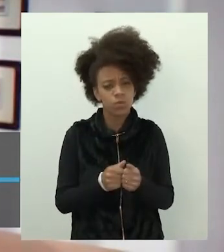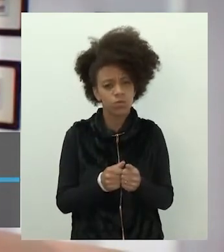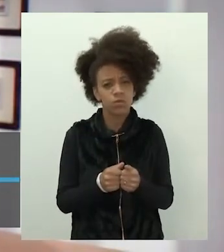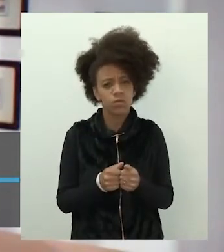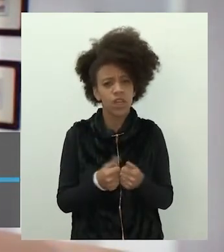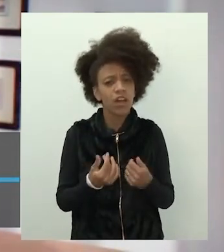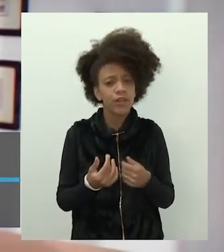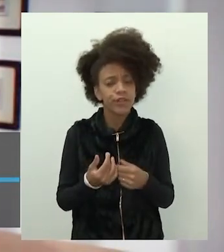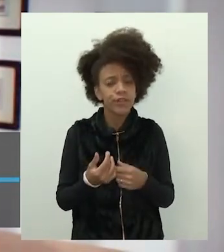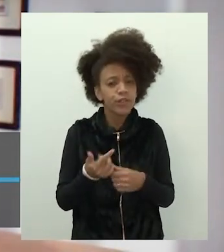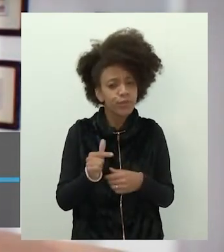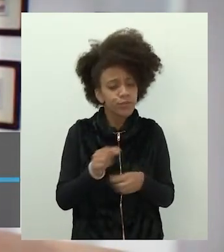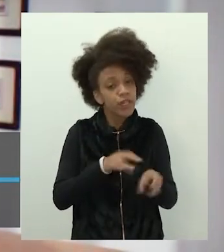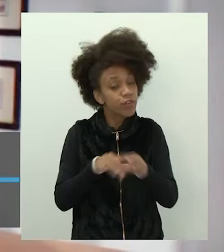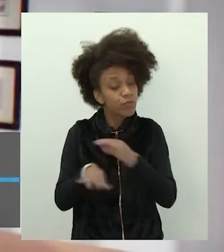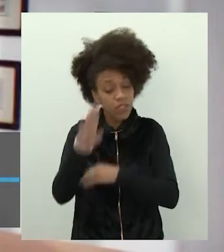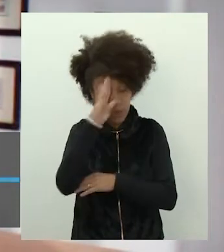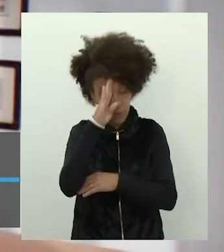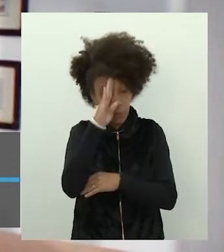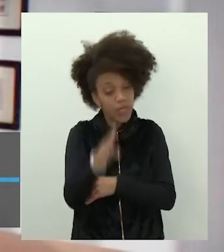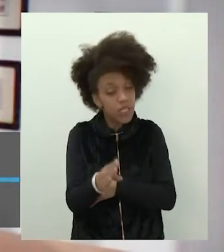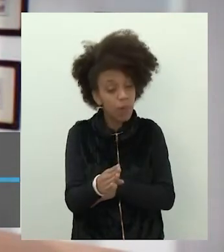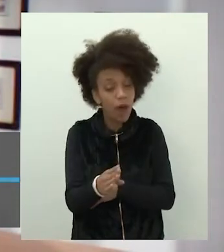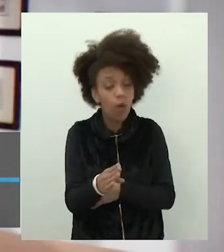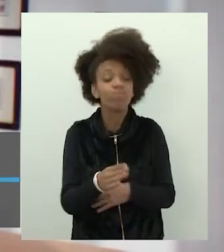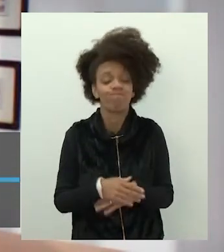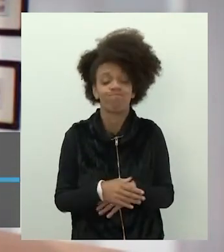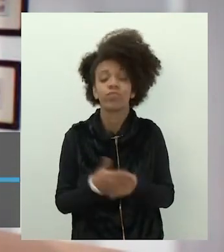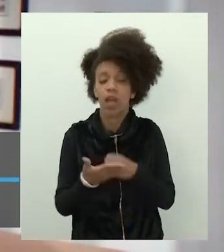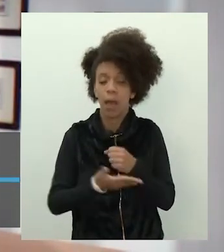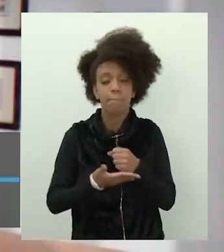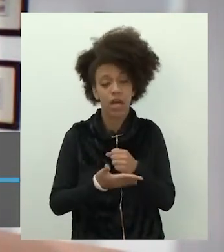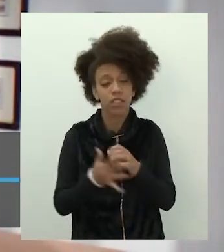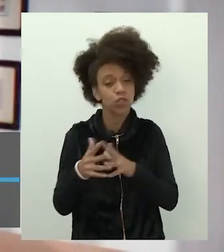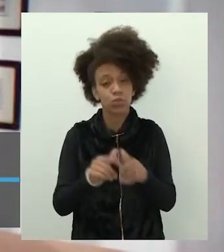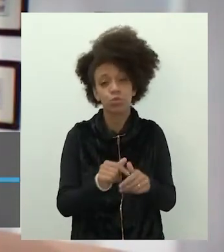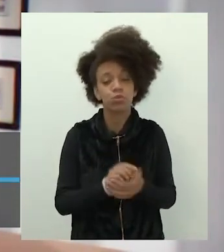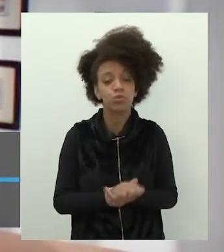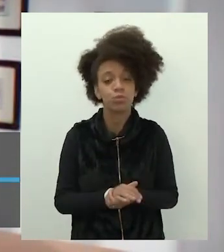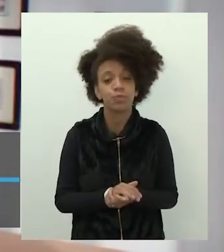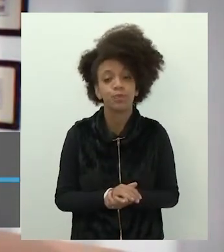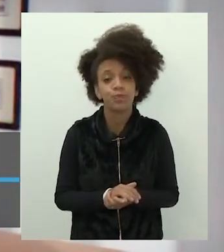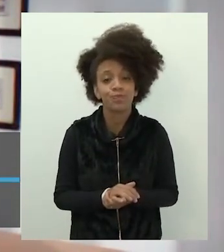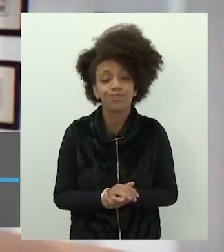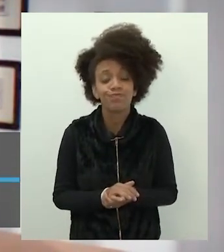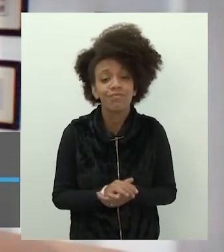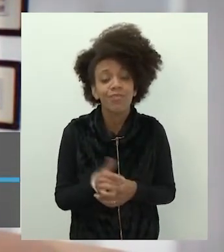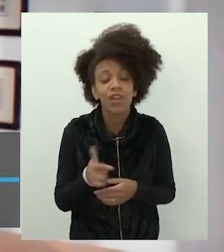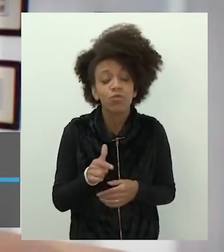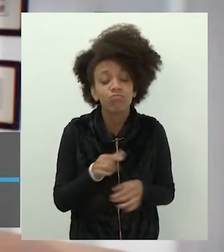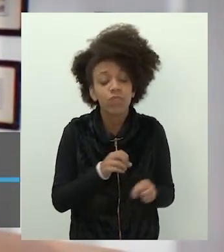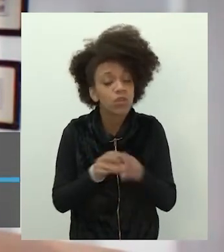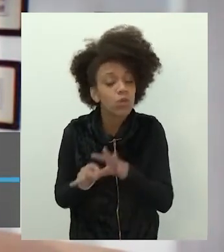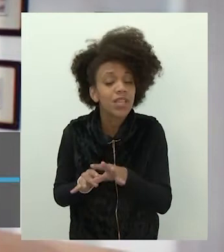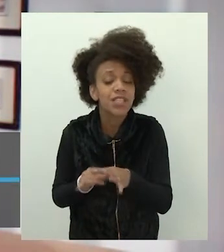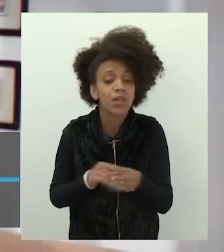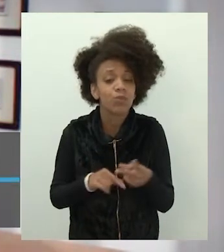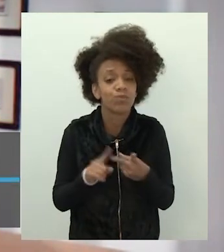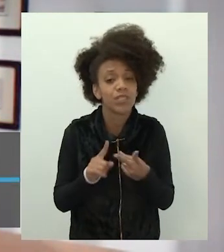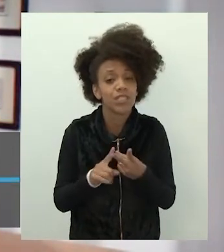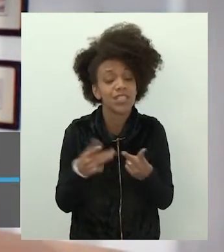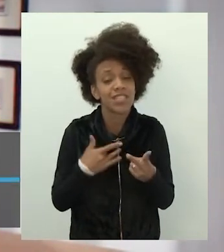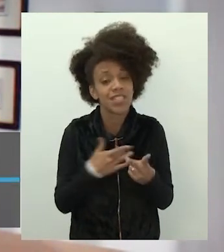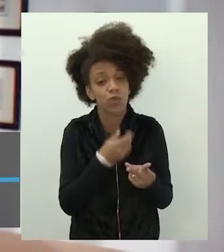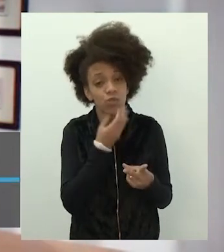sem educação principalmente, né? Educação é fundamental. Não ter educação e não ter